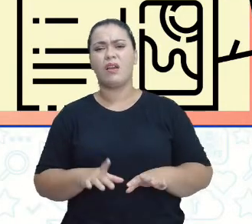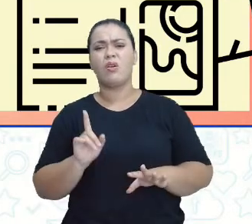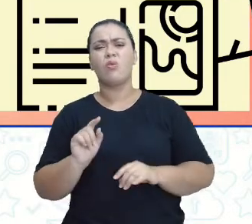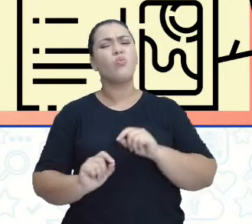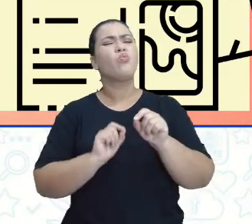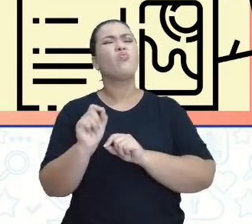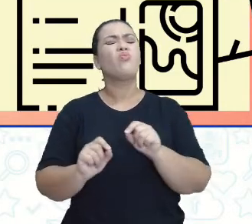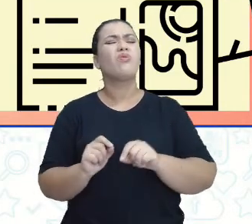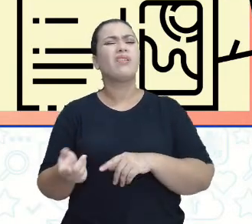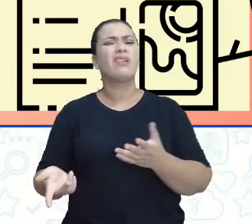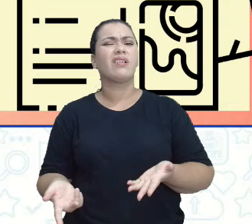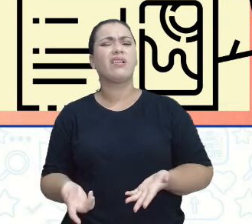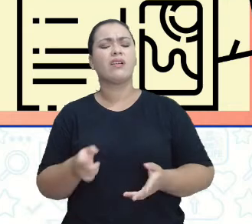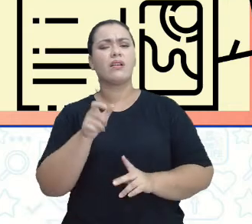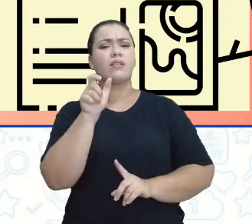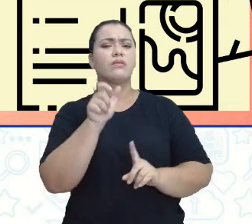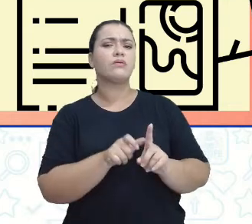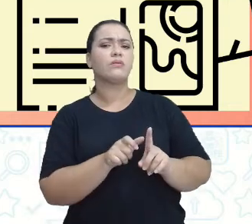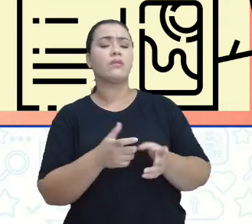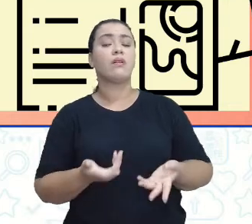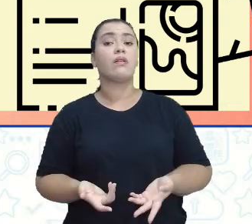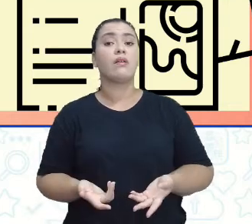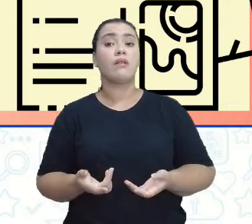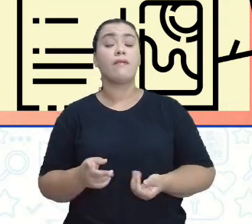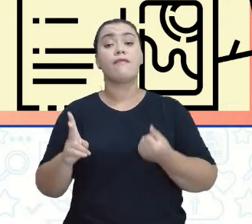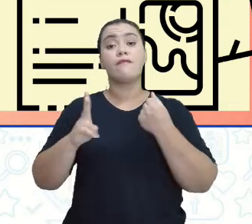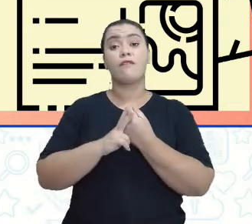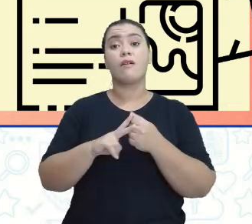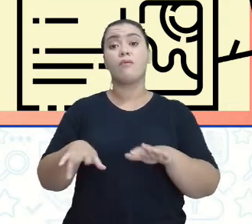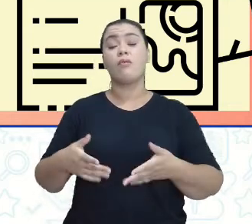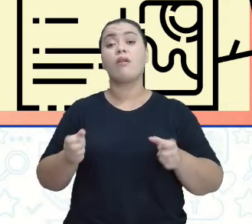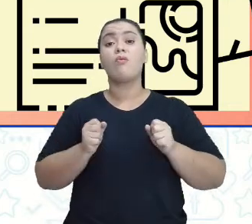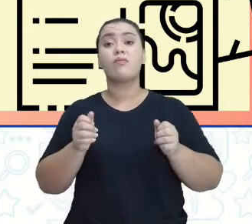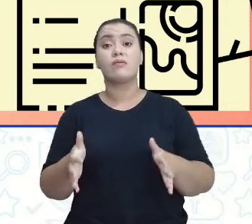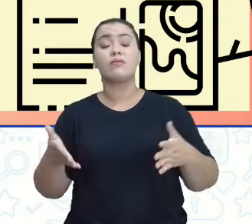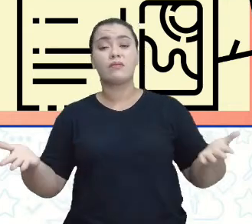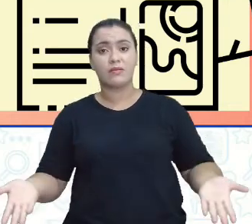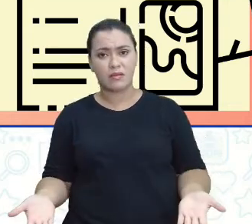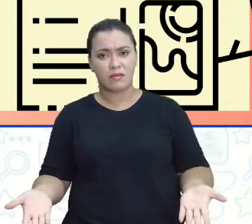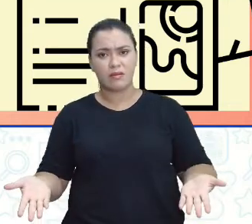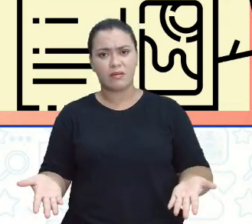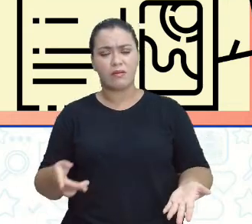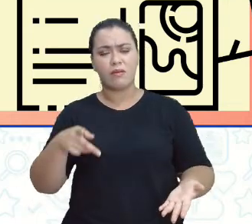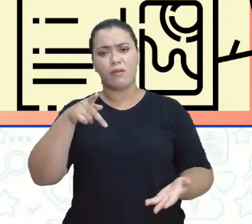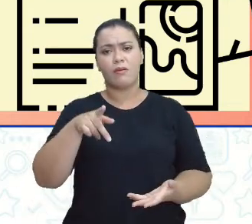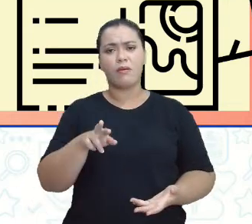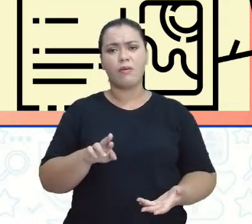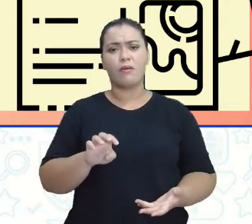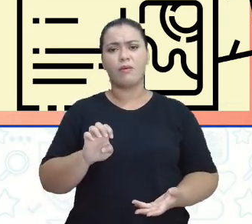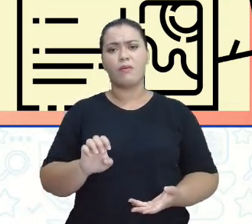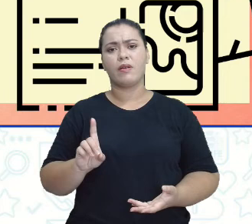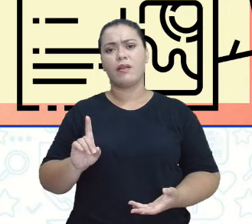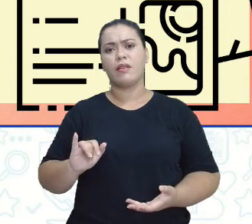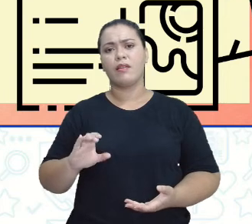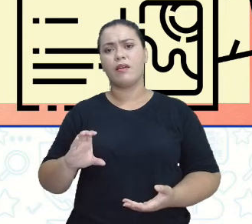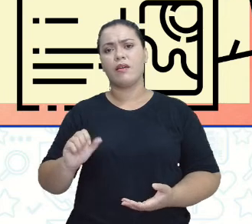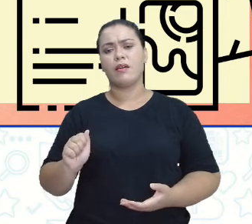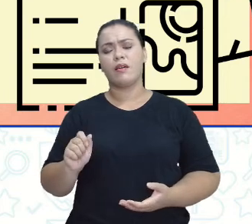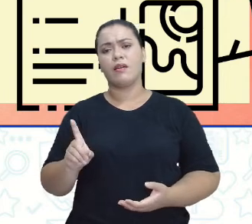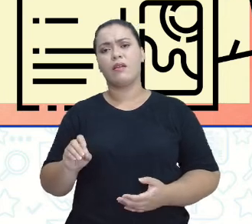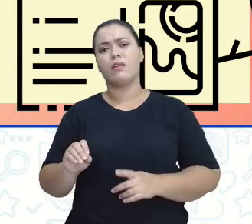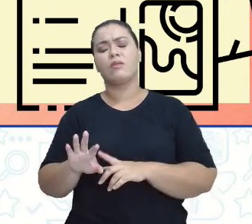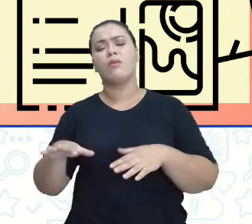sujeito? Qual é o verbo? Qual é a ação? O predicado. E a partir daí, vocês vão vendo esse verbo, qual